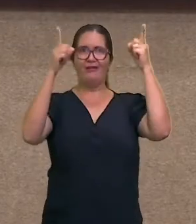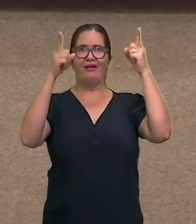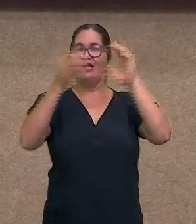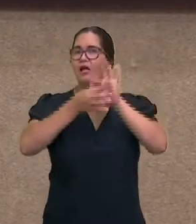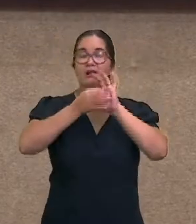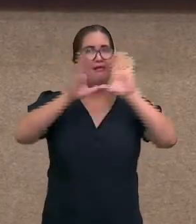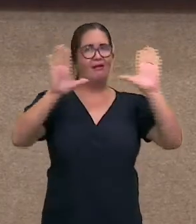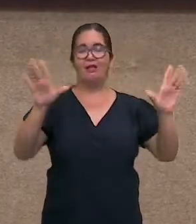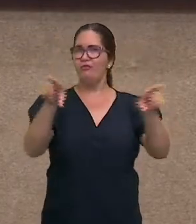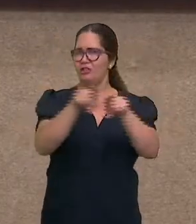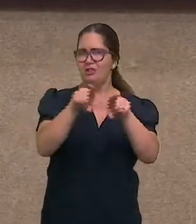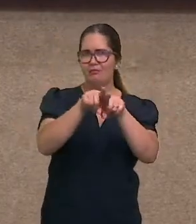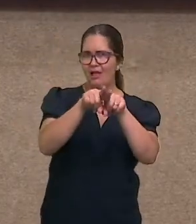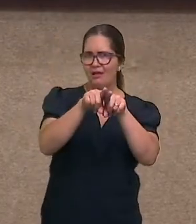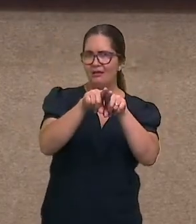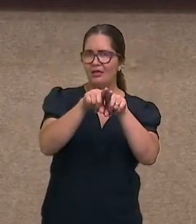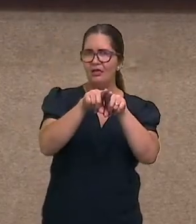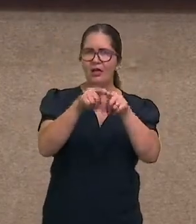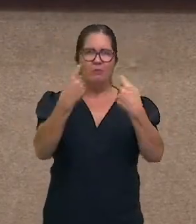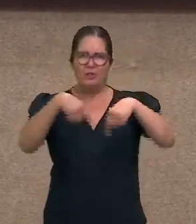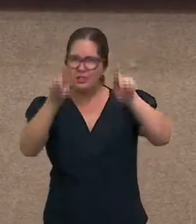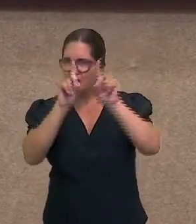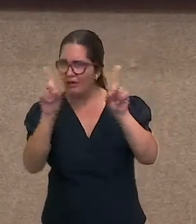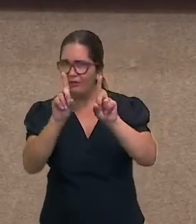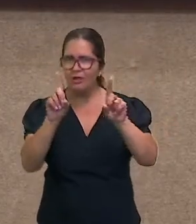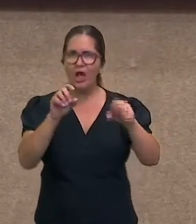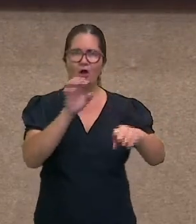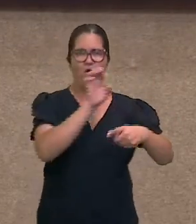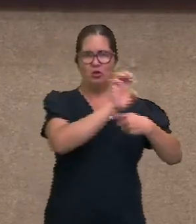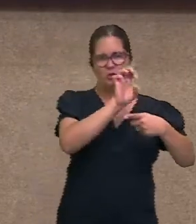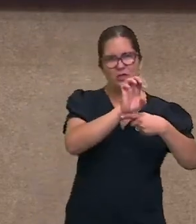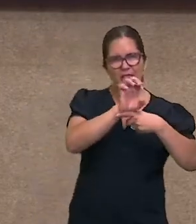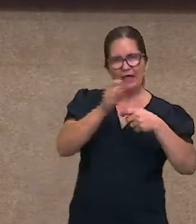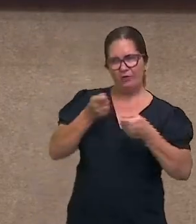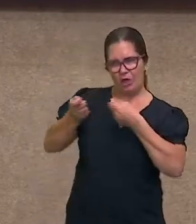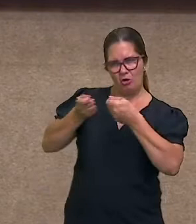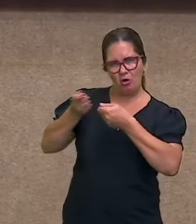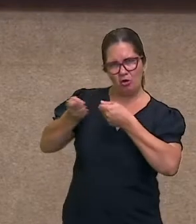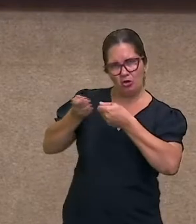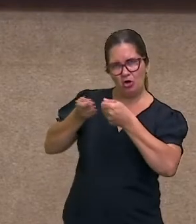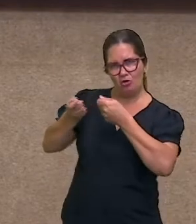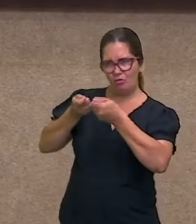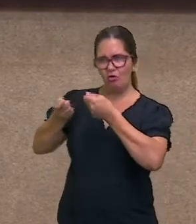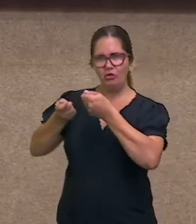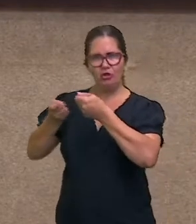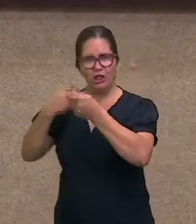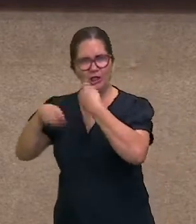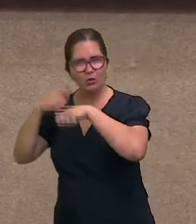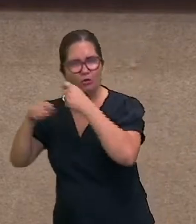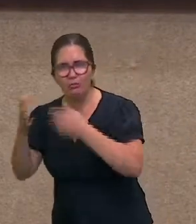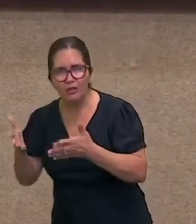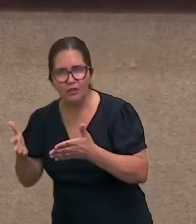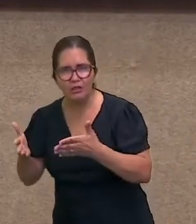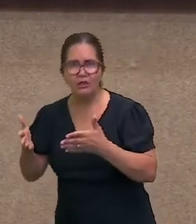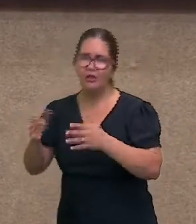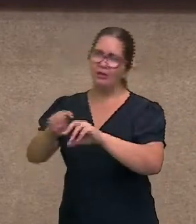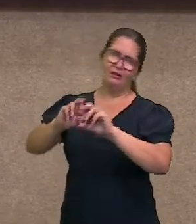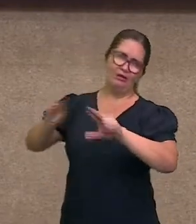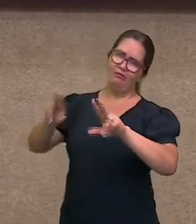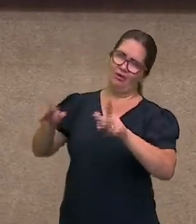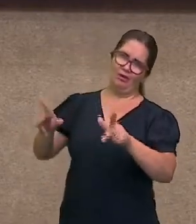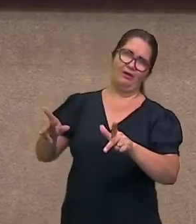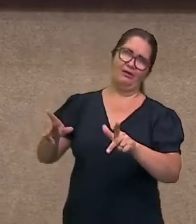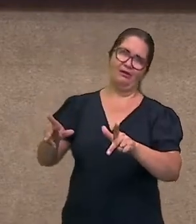sem a intervenção e o controle do Estado, em oposição à política mercantilista, imposta pelos